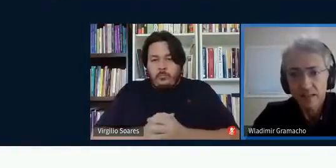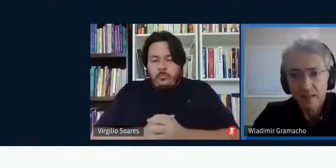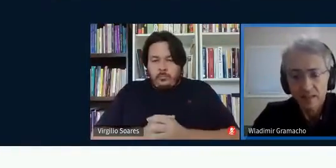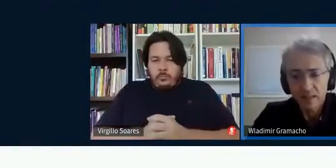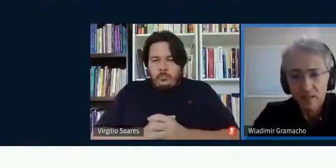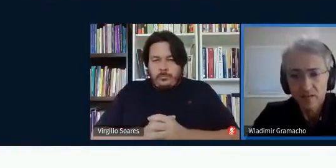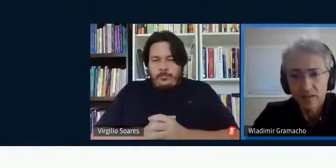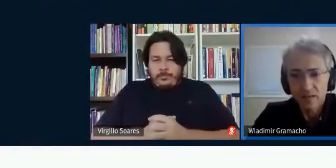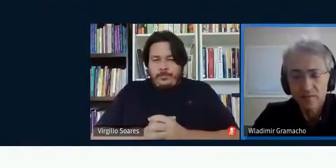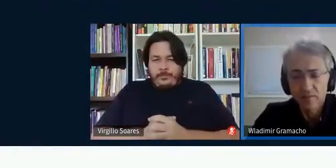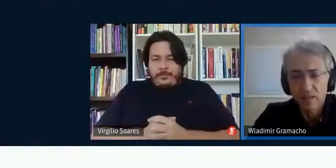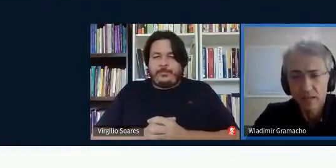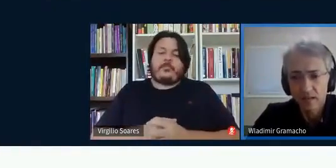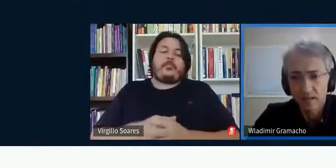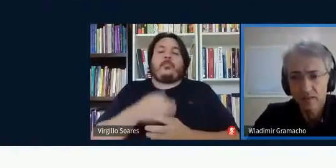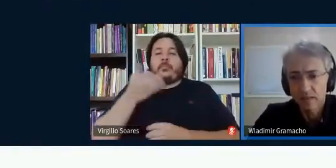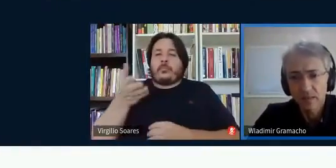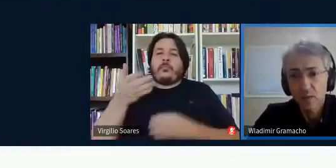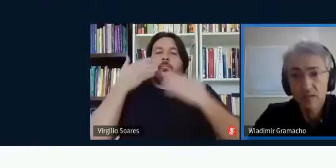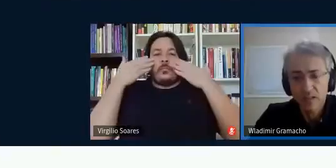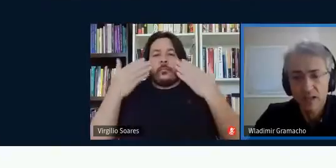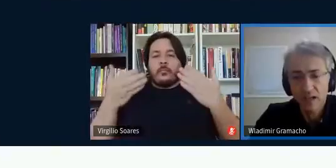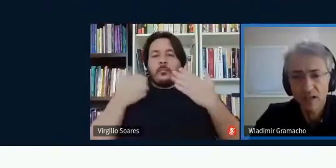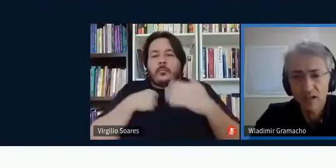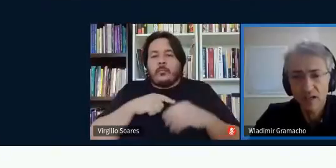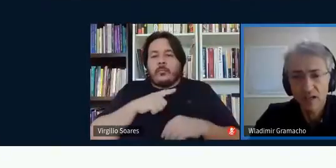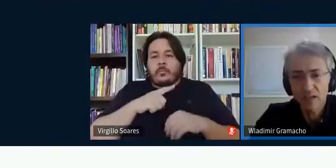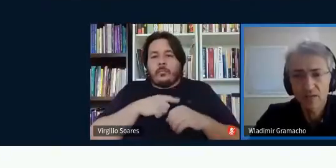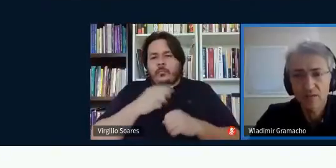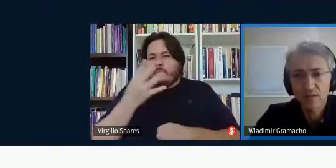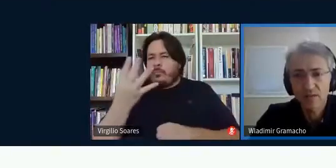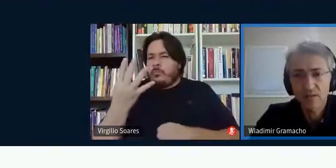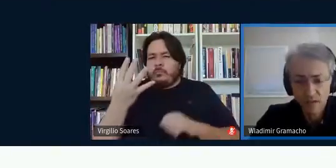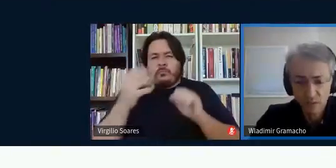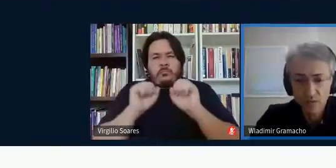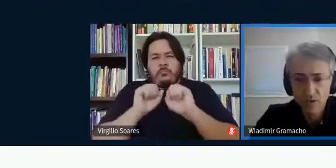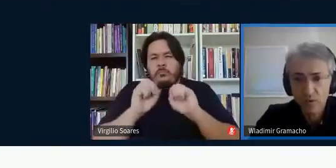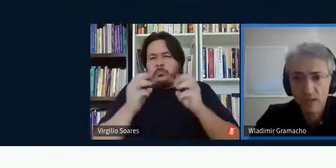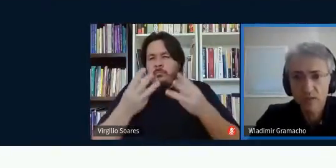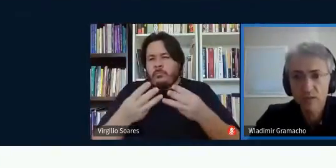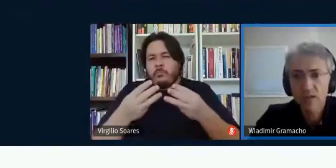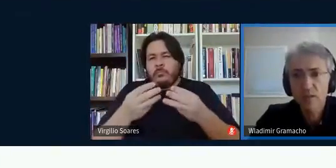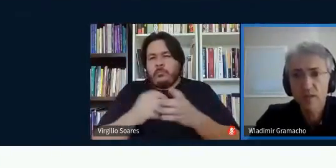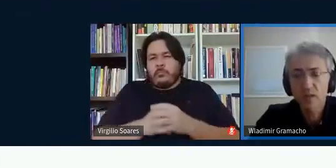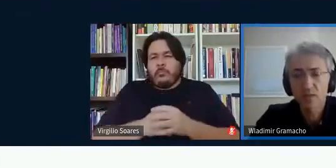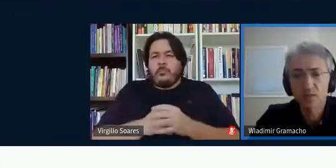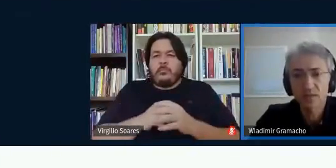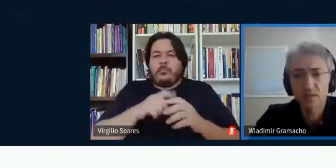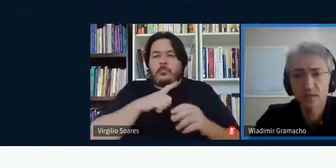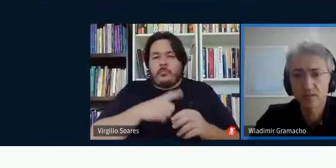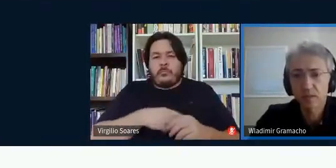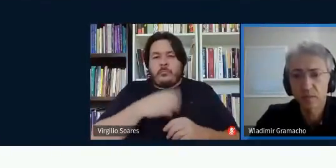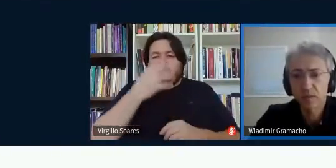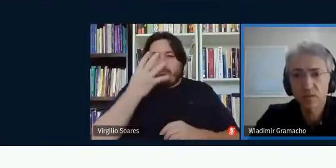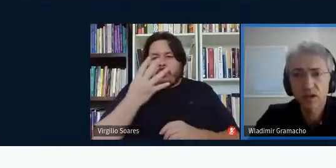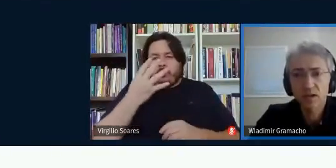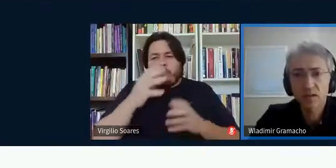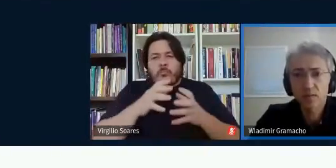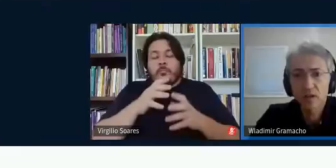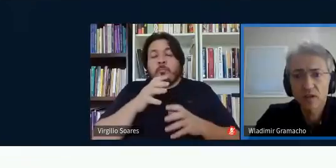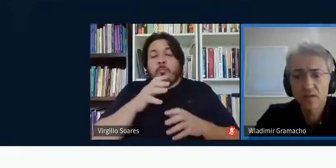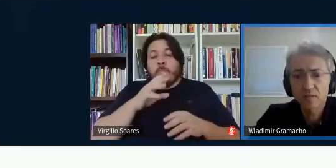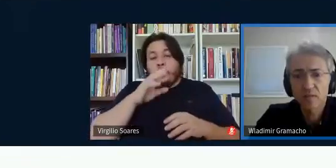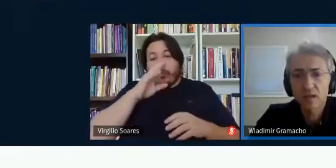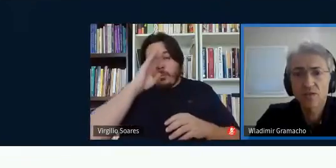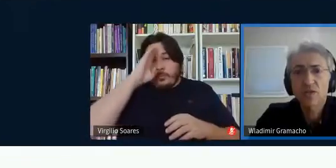Essa apresentação, enfim, tem 4 slides, basicamente, e se dá em torno de 4 grandes perguntas, né? Em primeiro lugar,